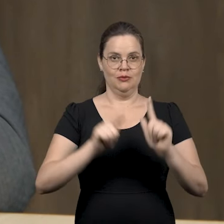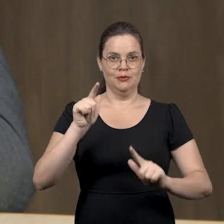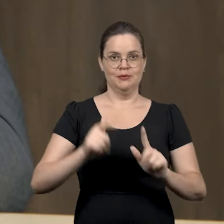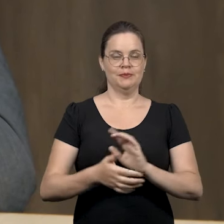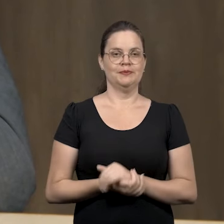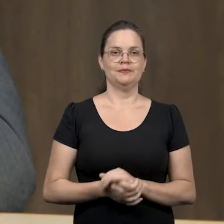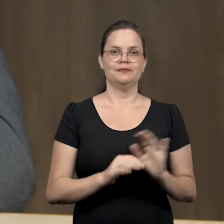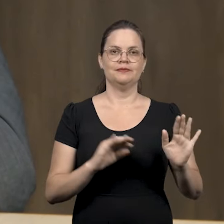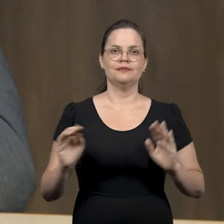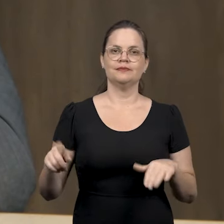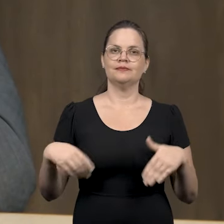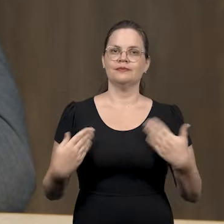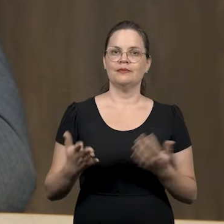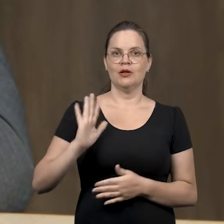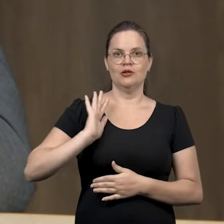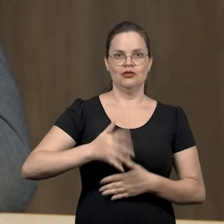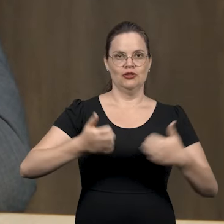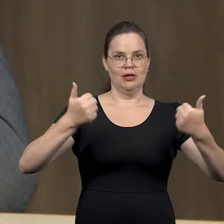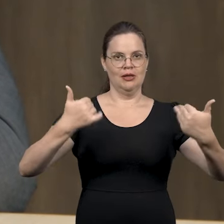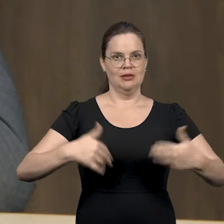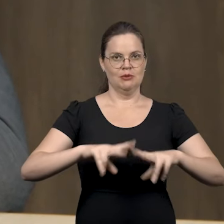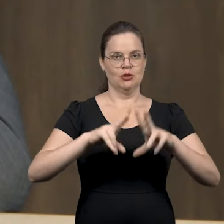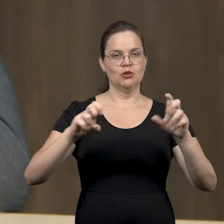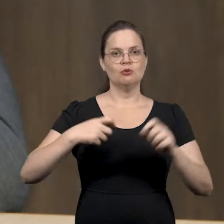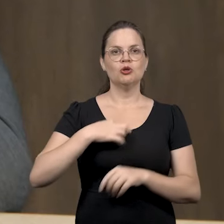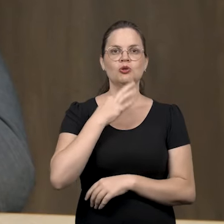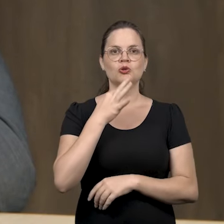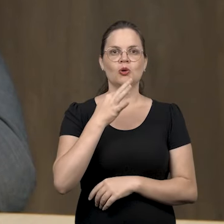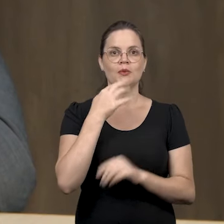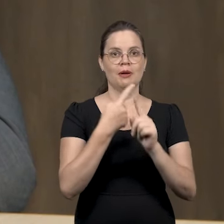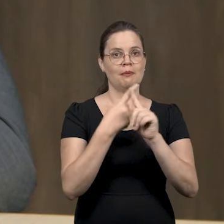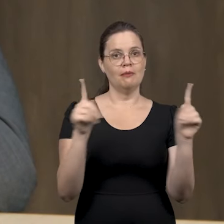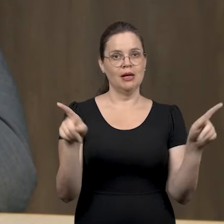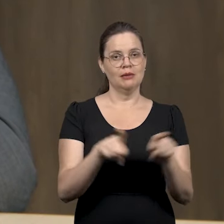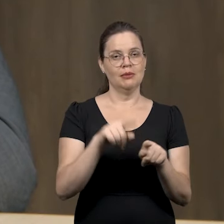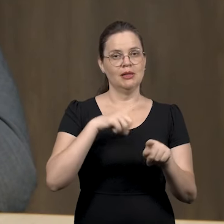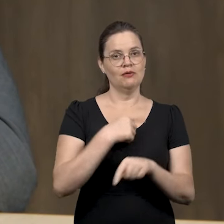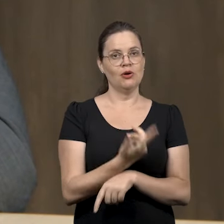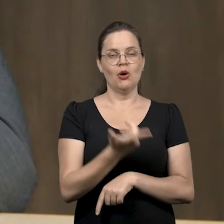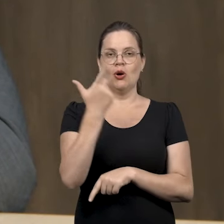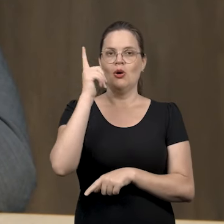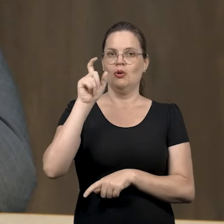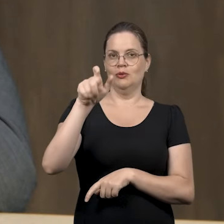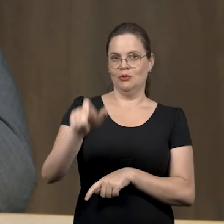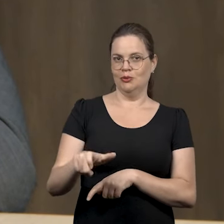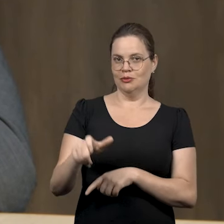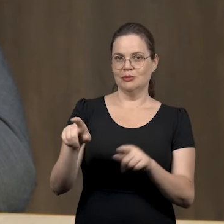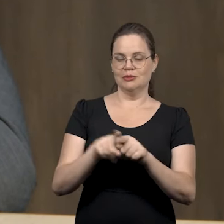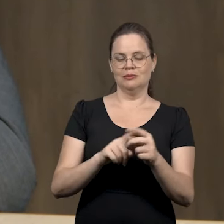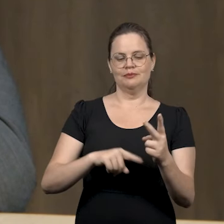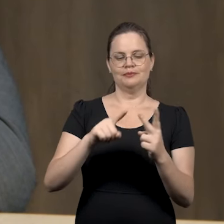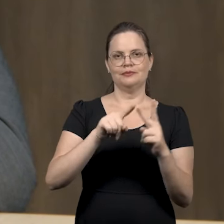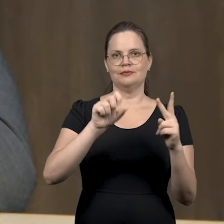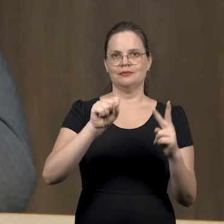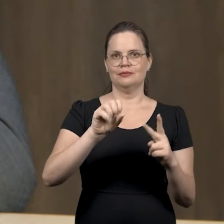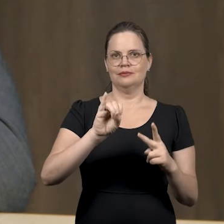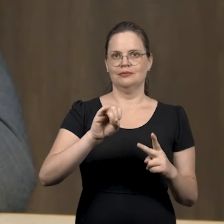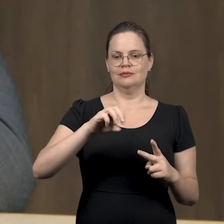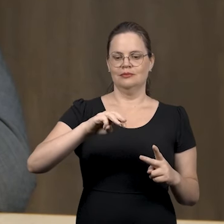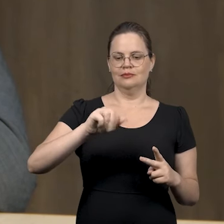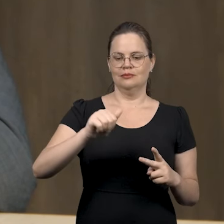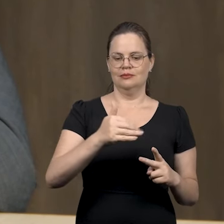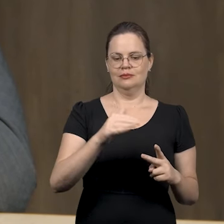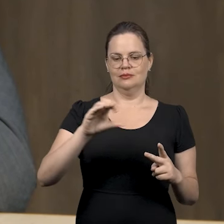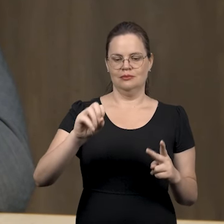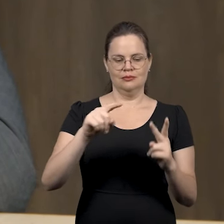bem, falamos sobre Tomé, só que também teve um outro personagem aqui chamado Simão.